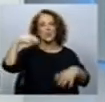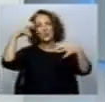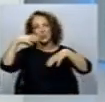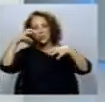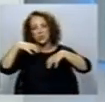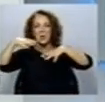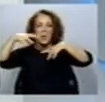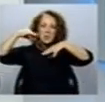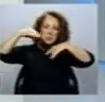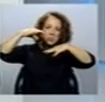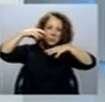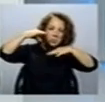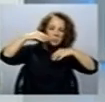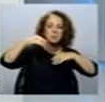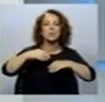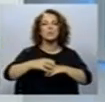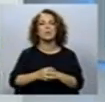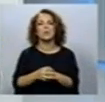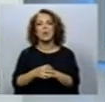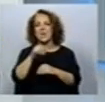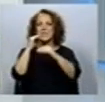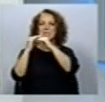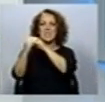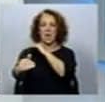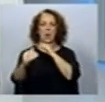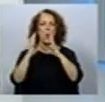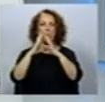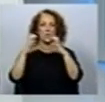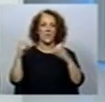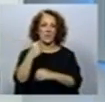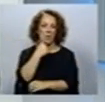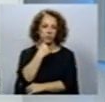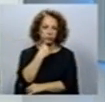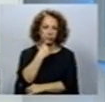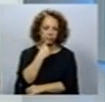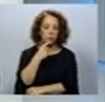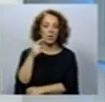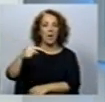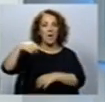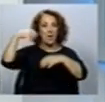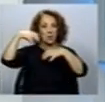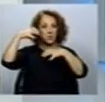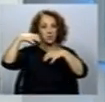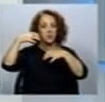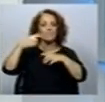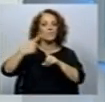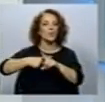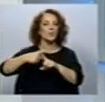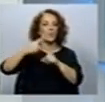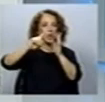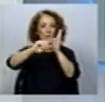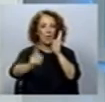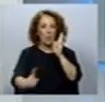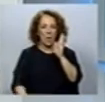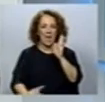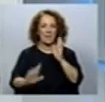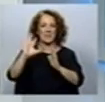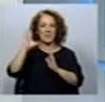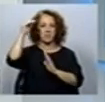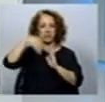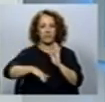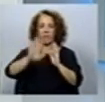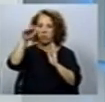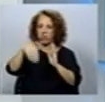chuva ou aguaceiros, o céu a apresentar-se geralmente muito nublado, esses aguaceiros por vezes são acompanhados de trovoada, há muita instabilidade naquela região,